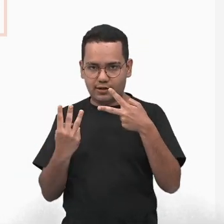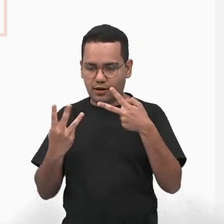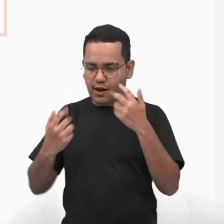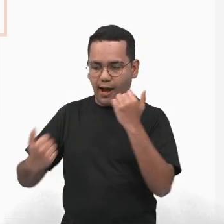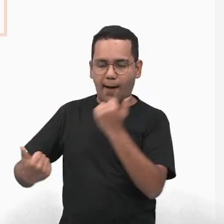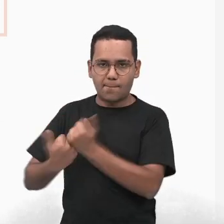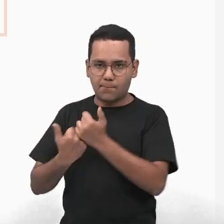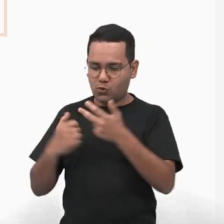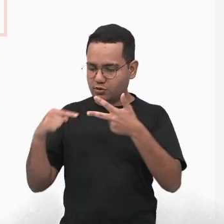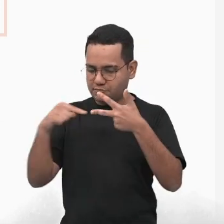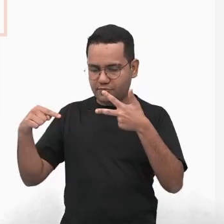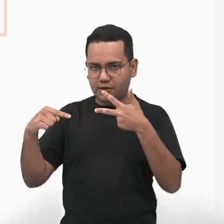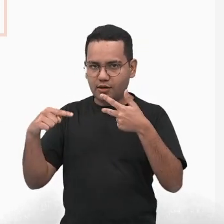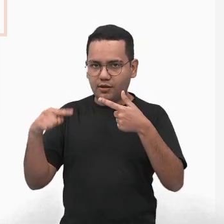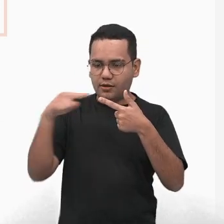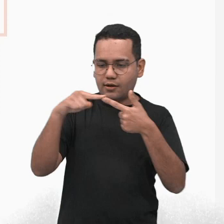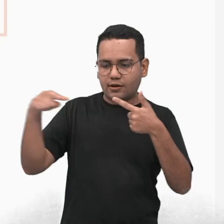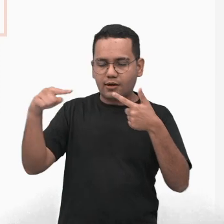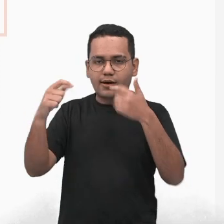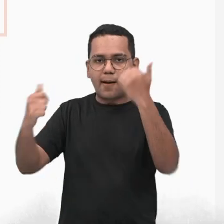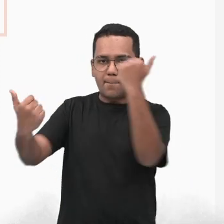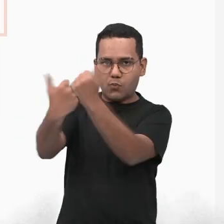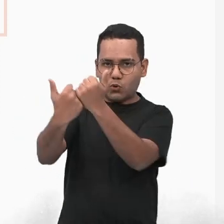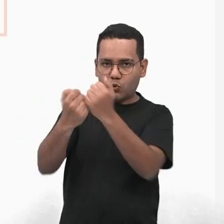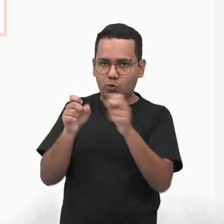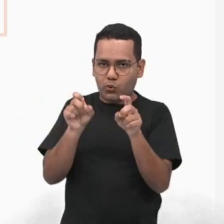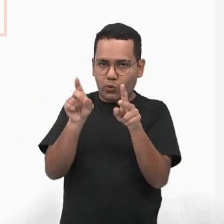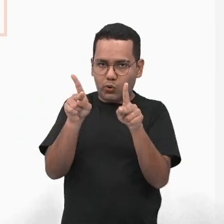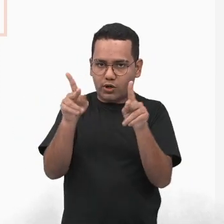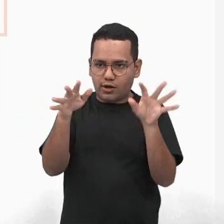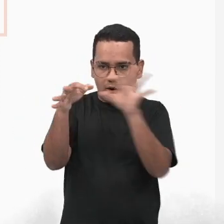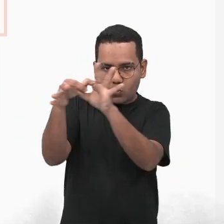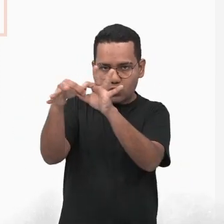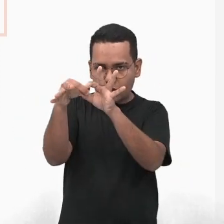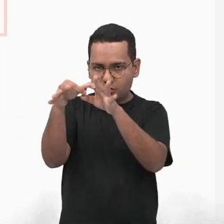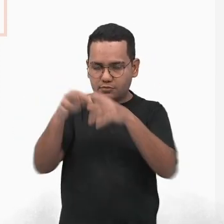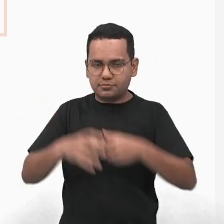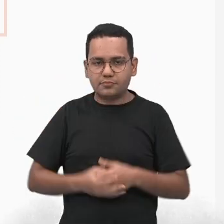então entender qual foi o estopim, qual foi a gota d'água,